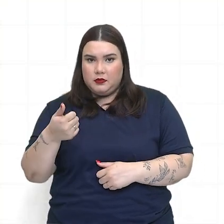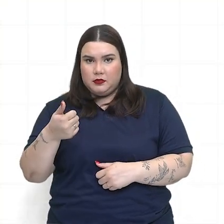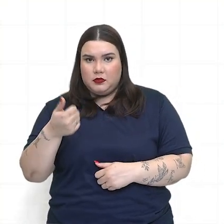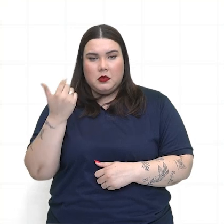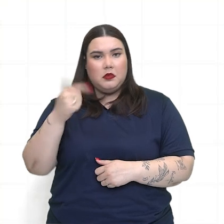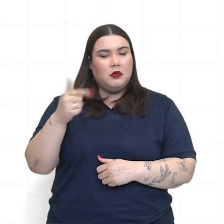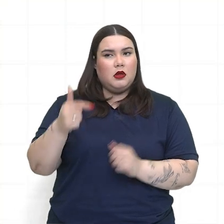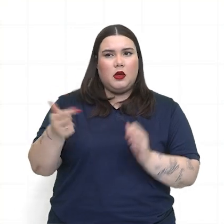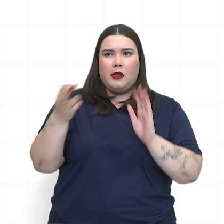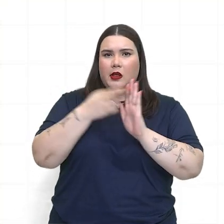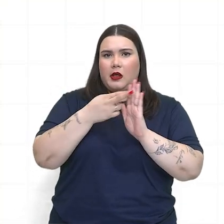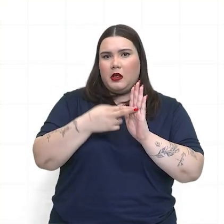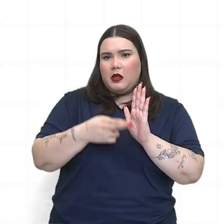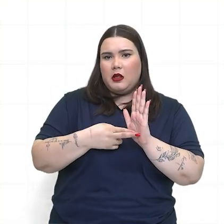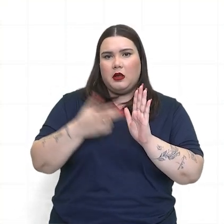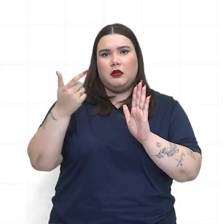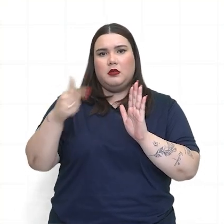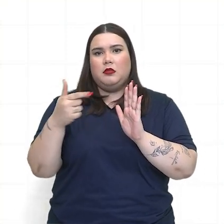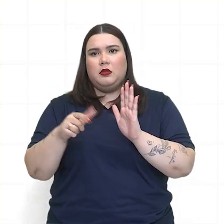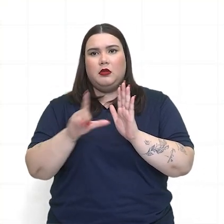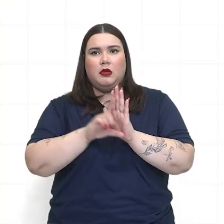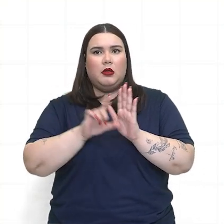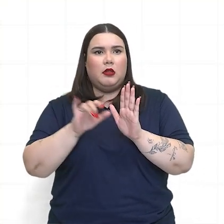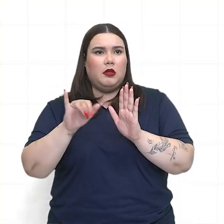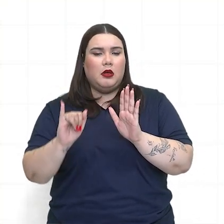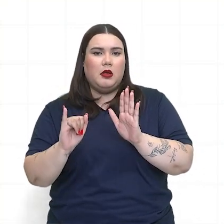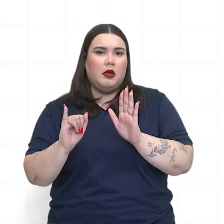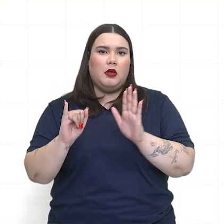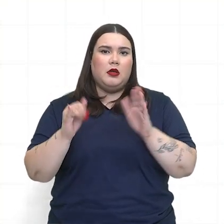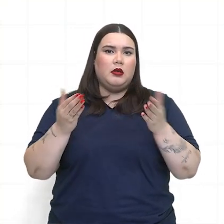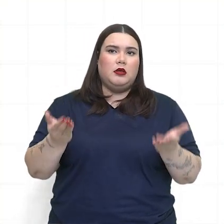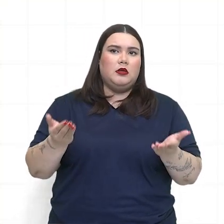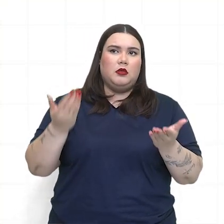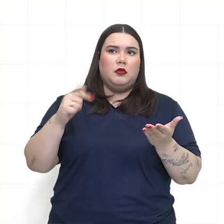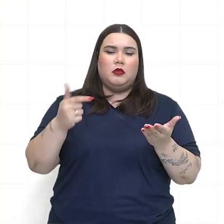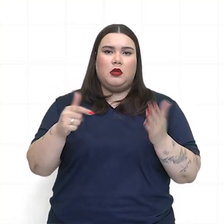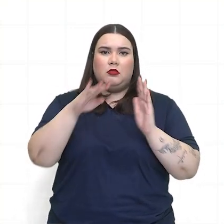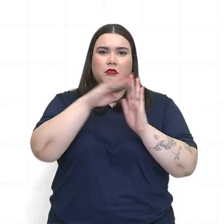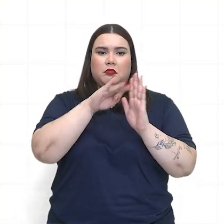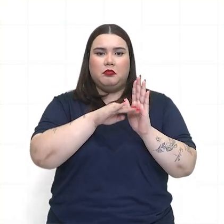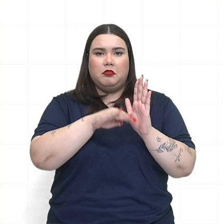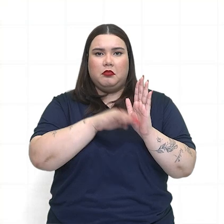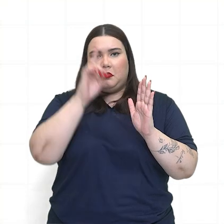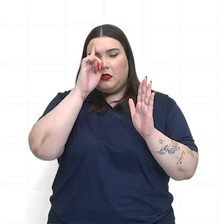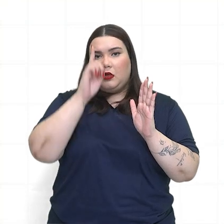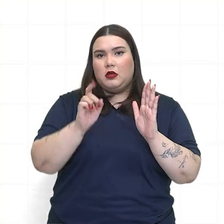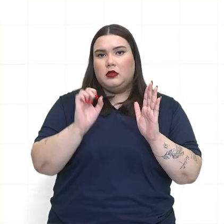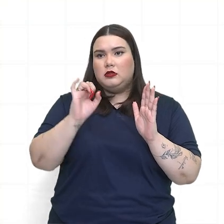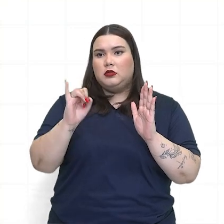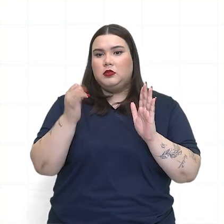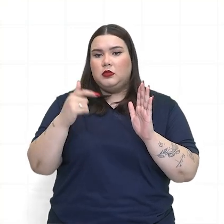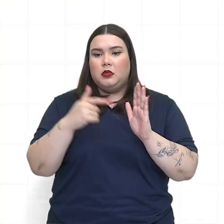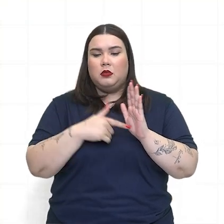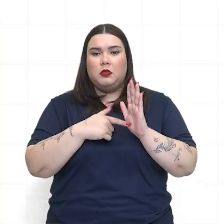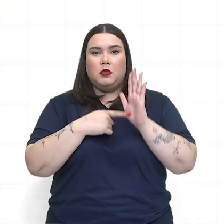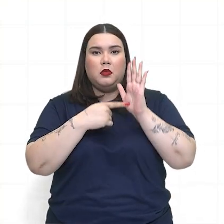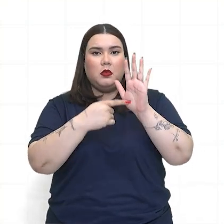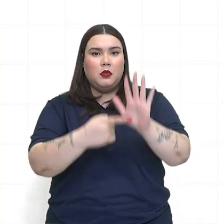Não existe regra, não existe lei, não existe mandamento se não for apontado, se não